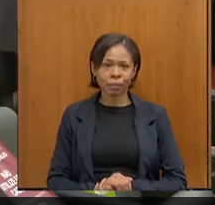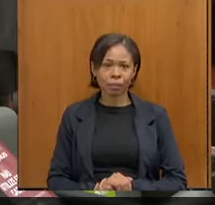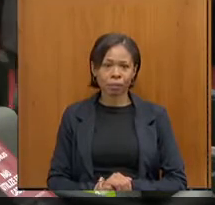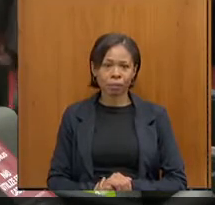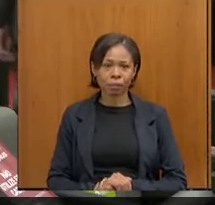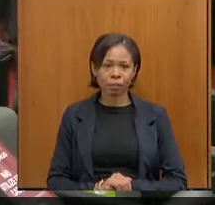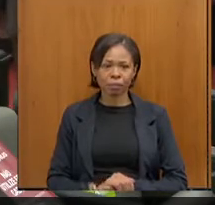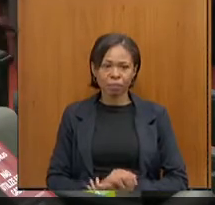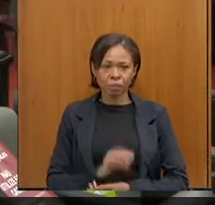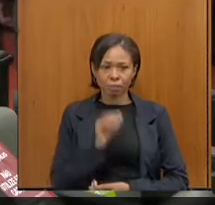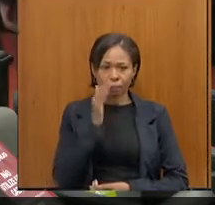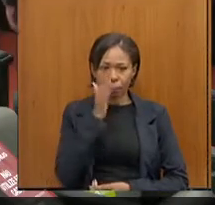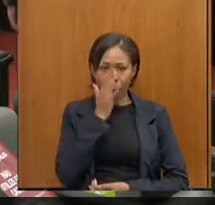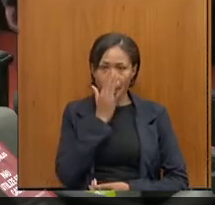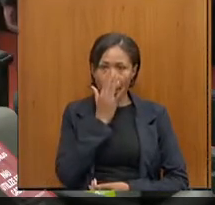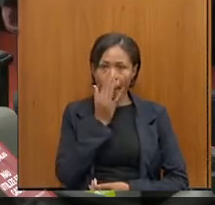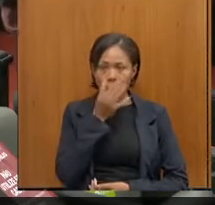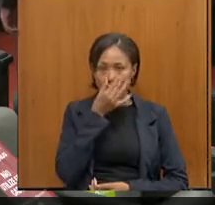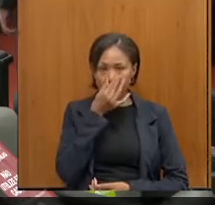mas